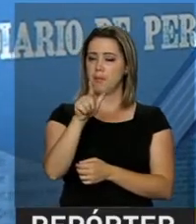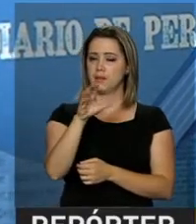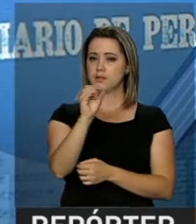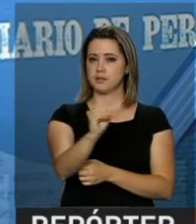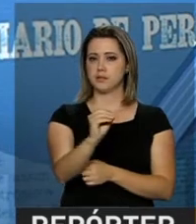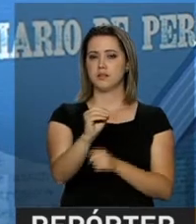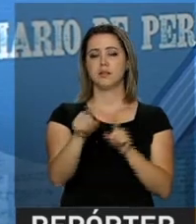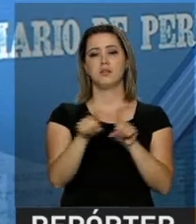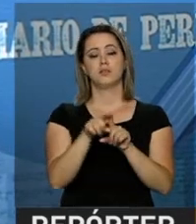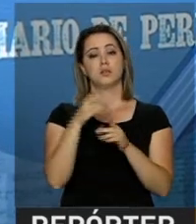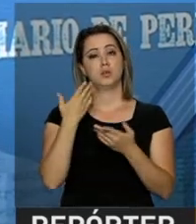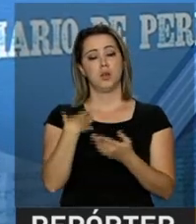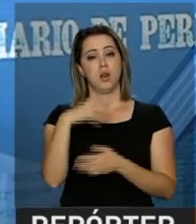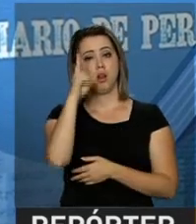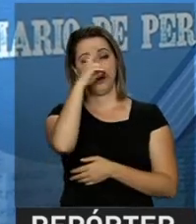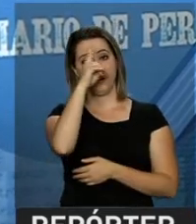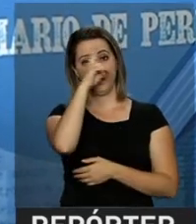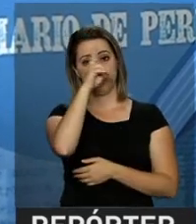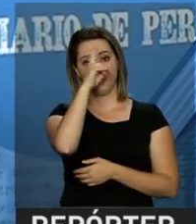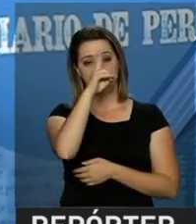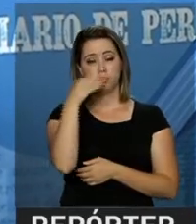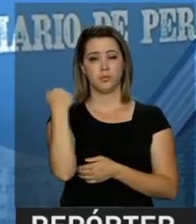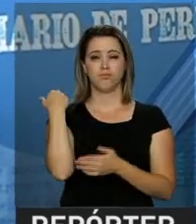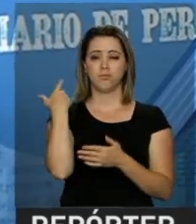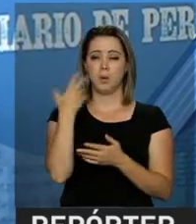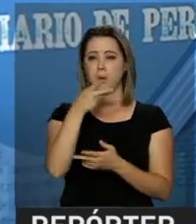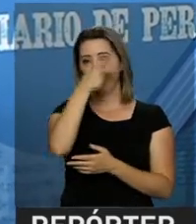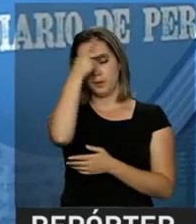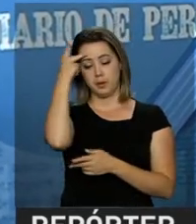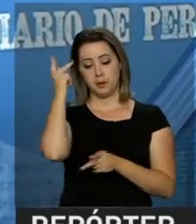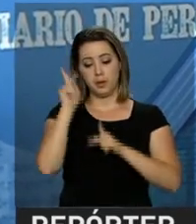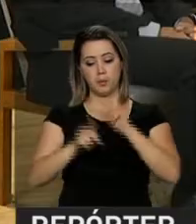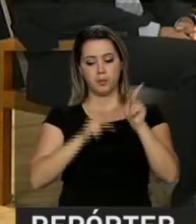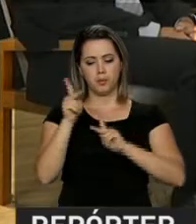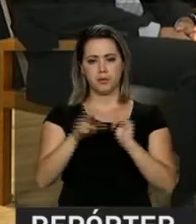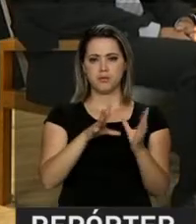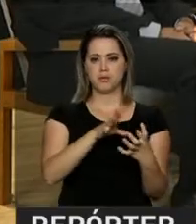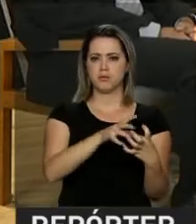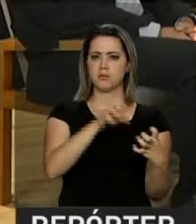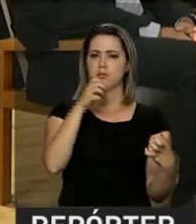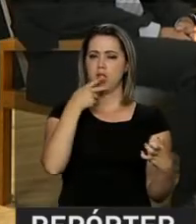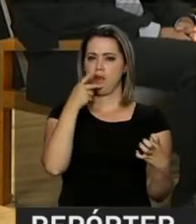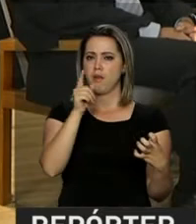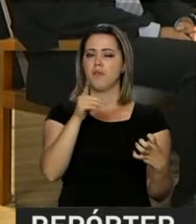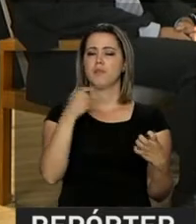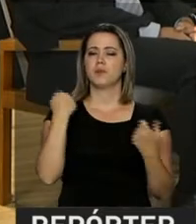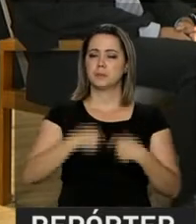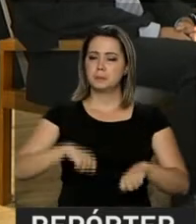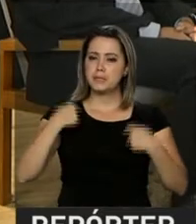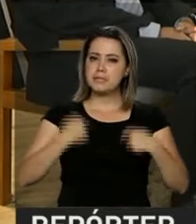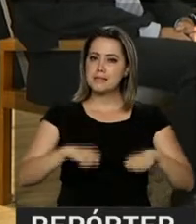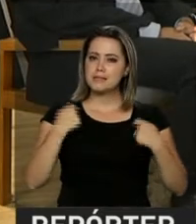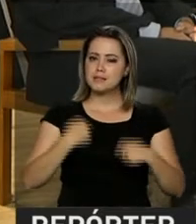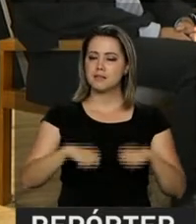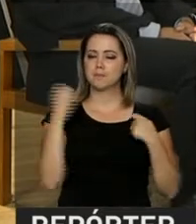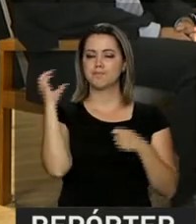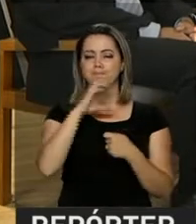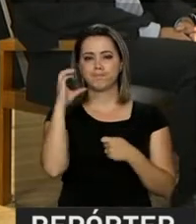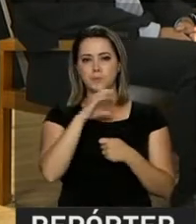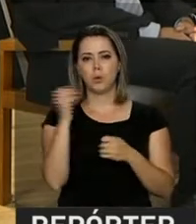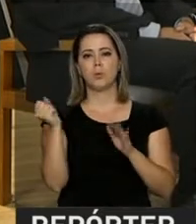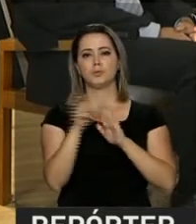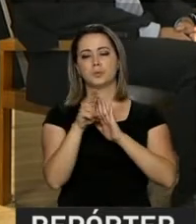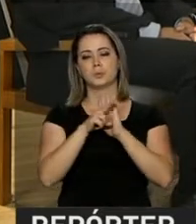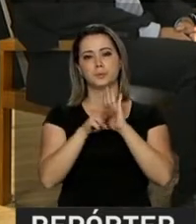da fazenda lembrou o envelhecimento da população brasileira e defendeu a urgência na aprovação da reforma